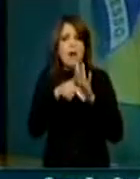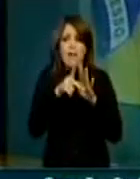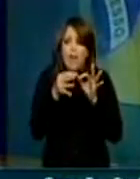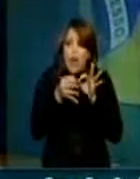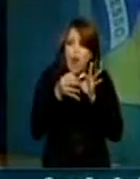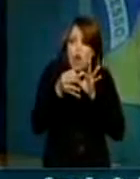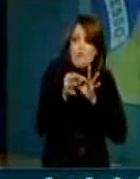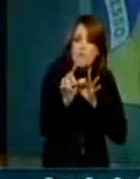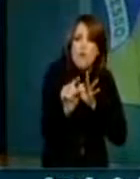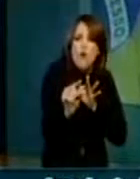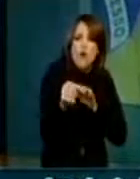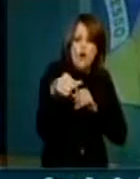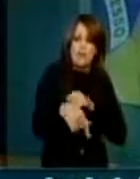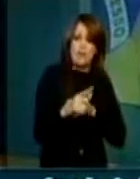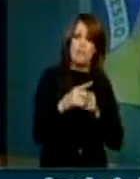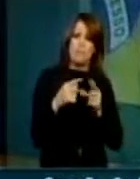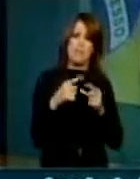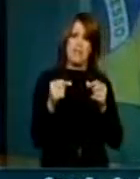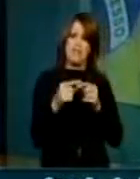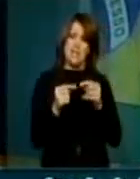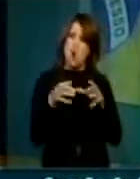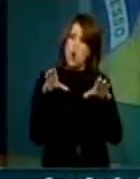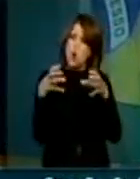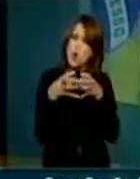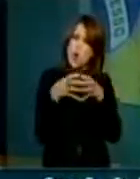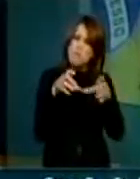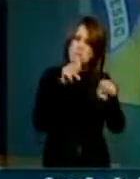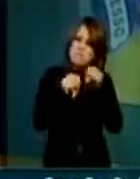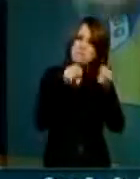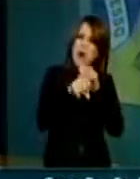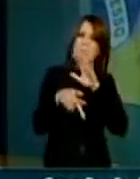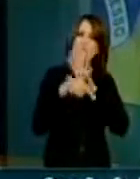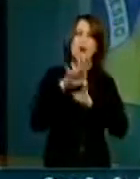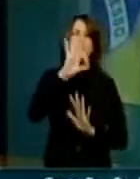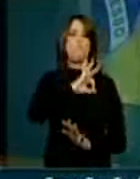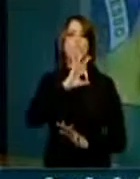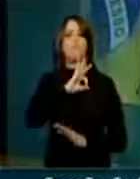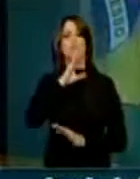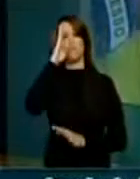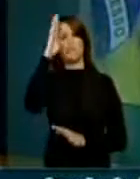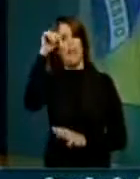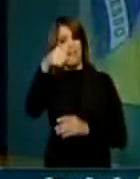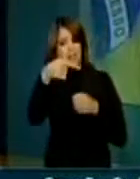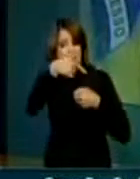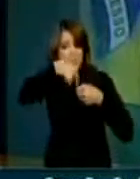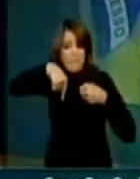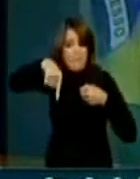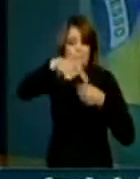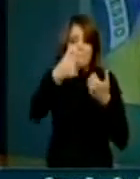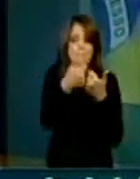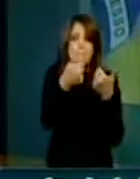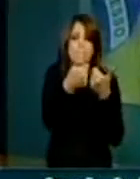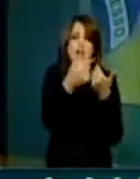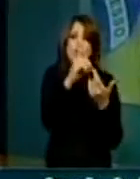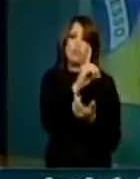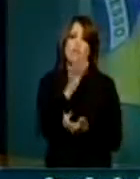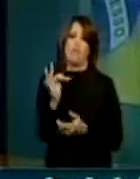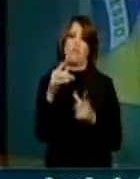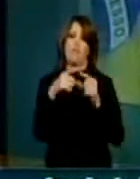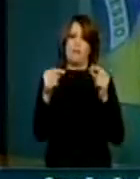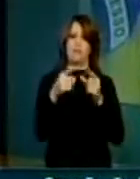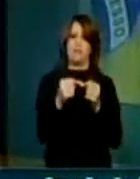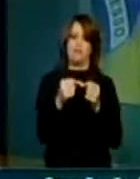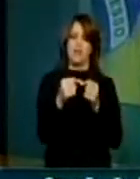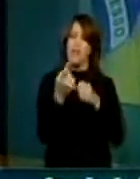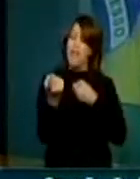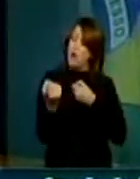da República, grupos de extermínios ligados à Polícia Militar aqui no entorno do Distrito Federal. É